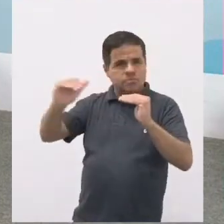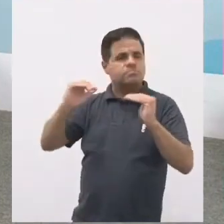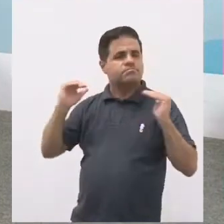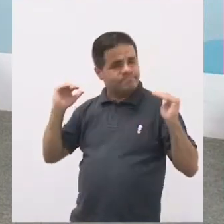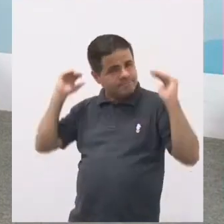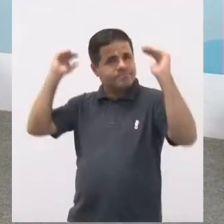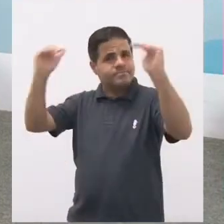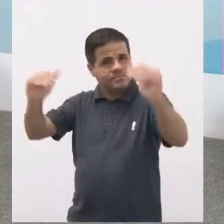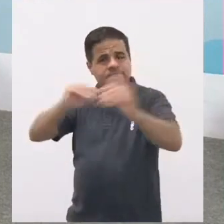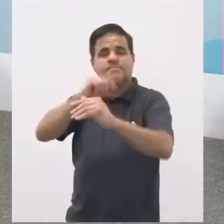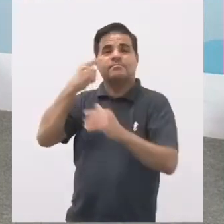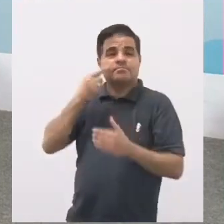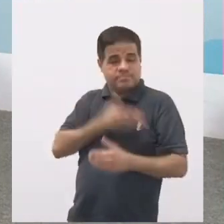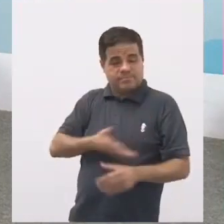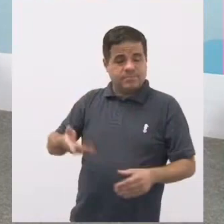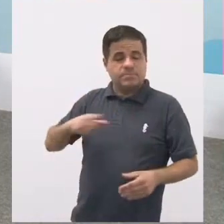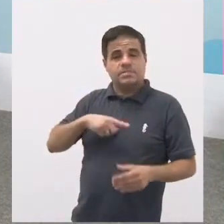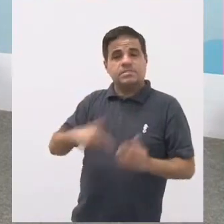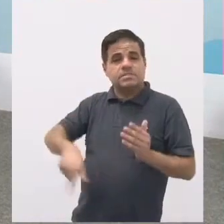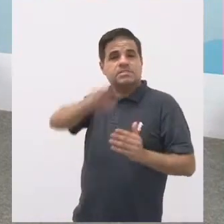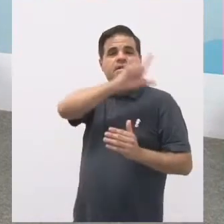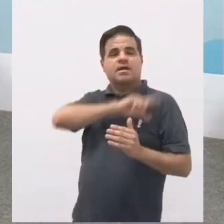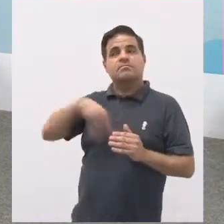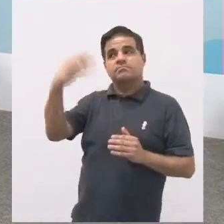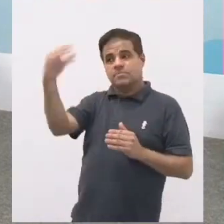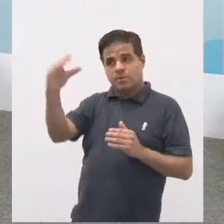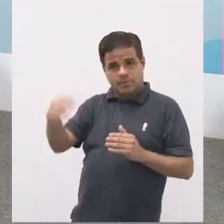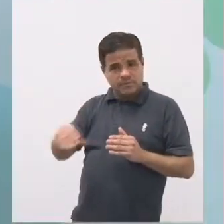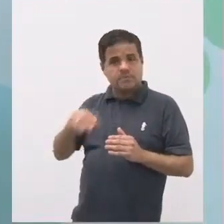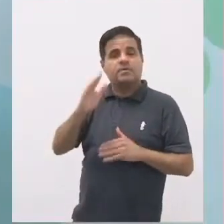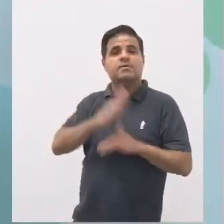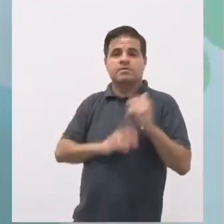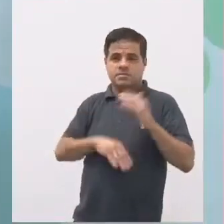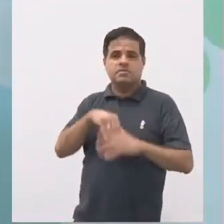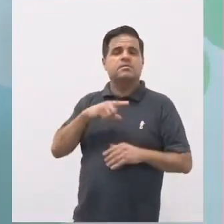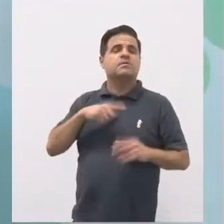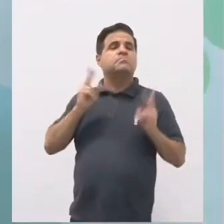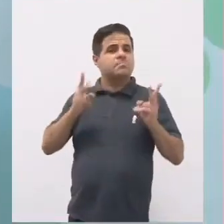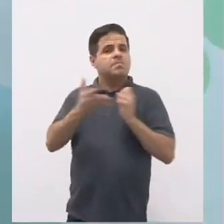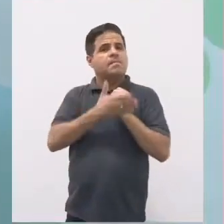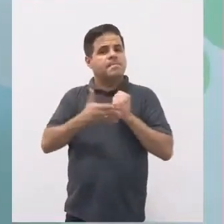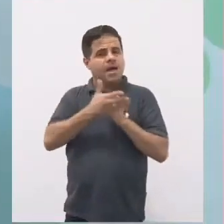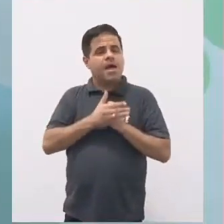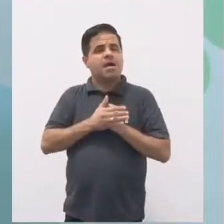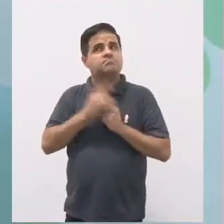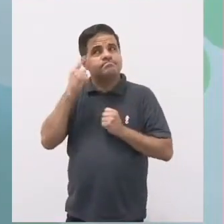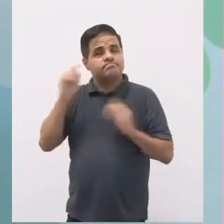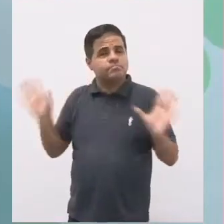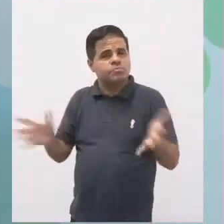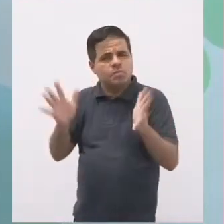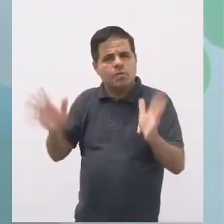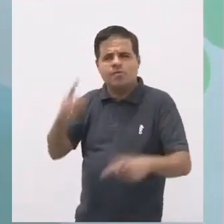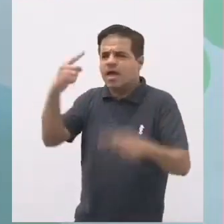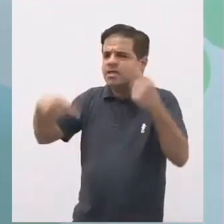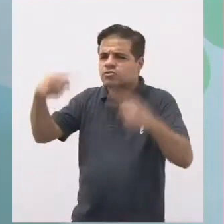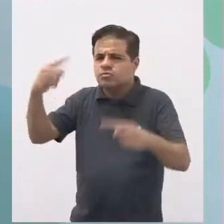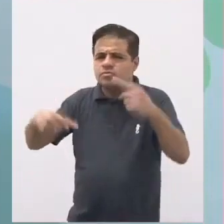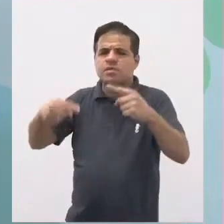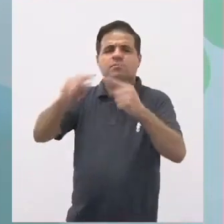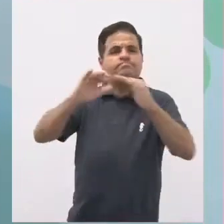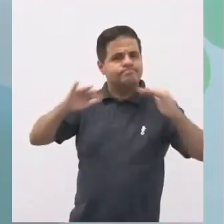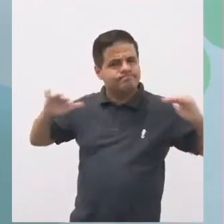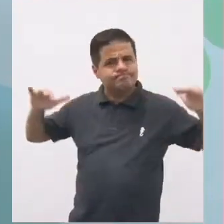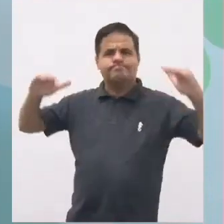patamar, isso nós discutimos anteriormente, nós destacamos uma fala, tá? Temos uma mesma base e assim promovemos essas discussões nesse nível